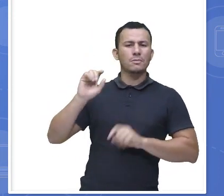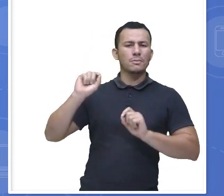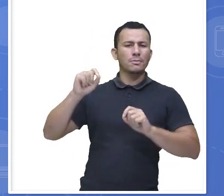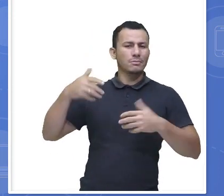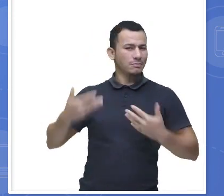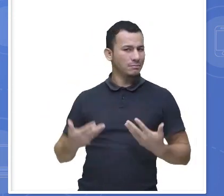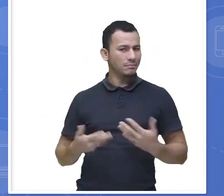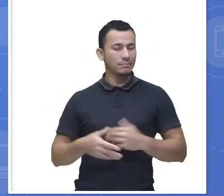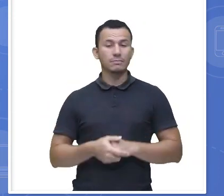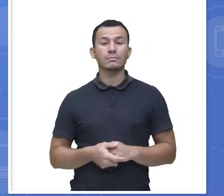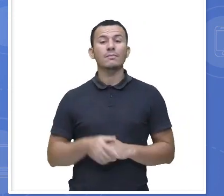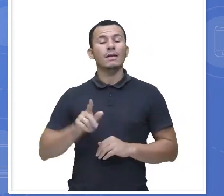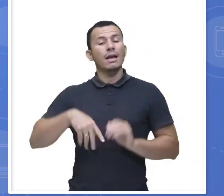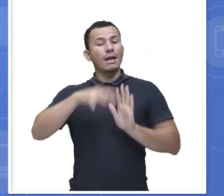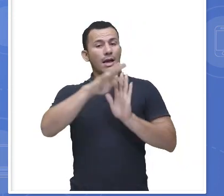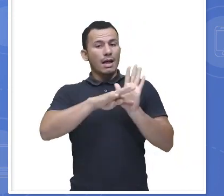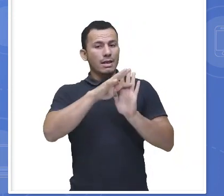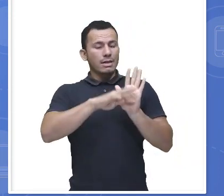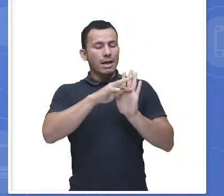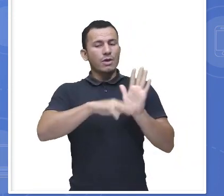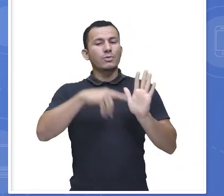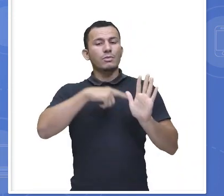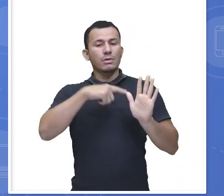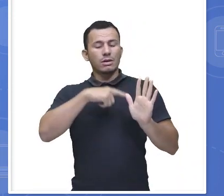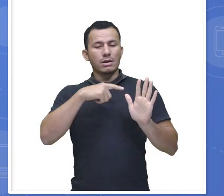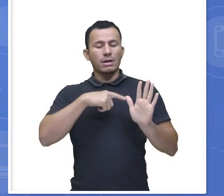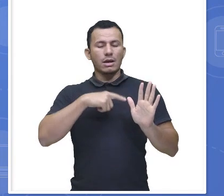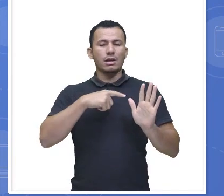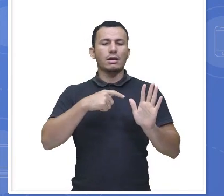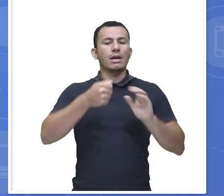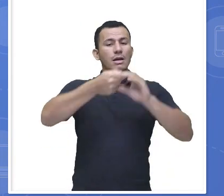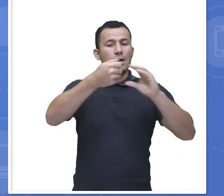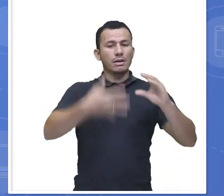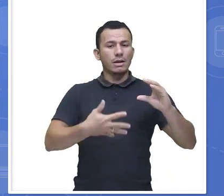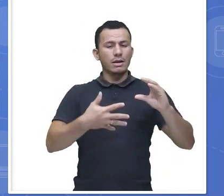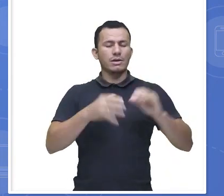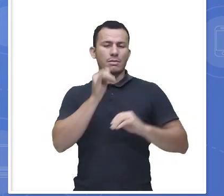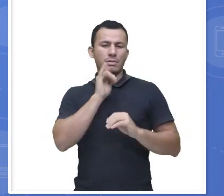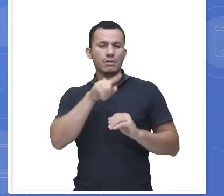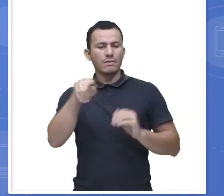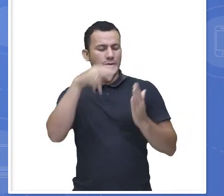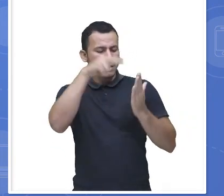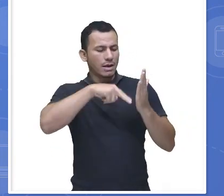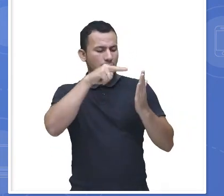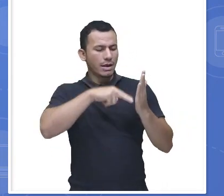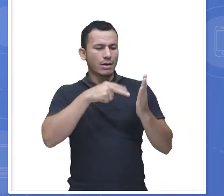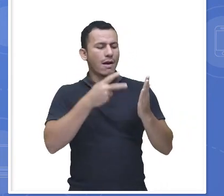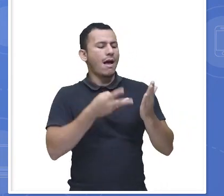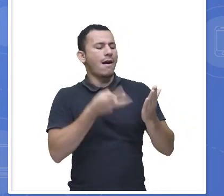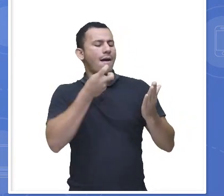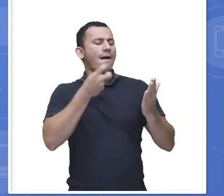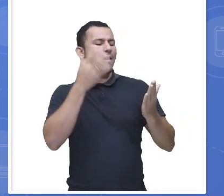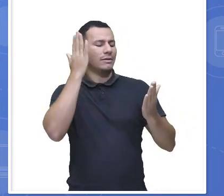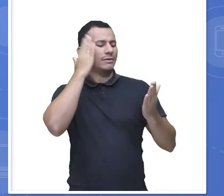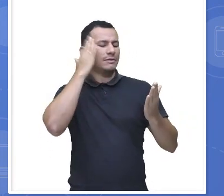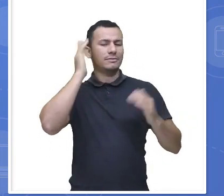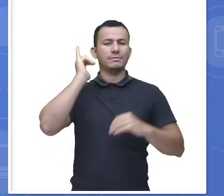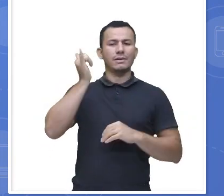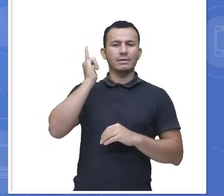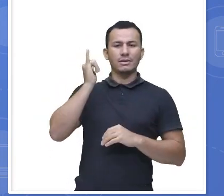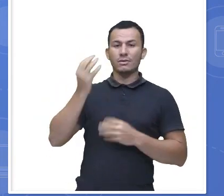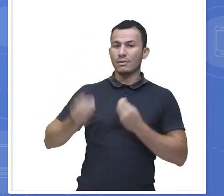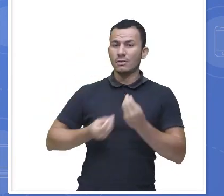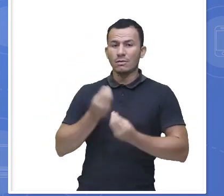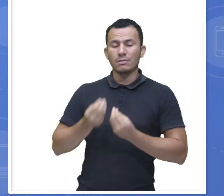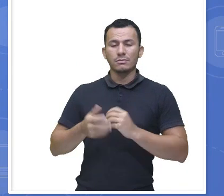aquele texto que vai se caracterizar pelo quê? Como é que você reconhece um texto narrativo? Ele se caracteriza